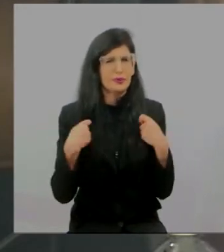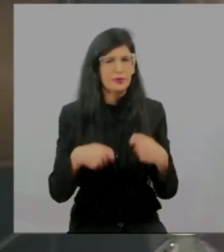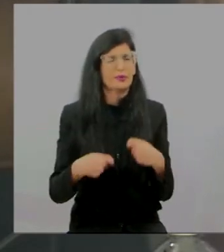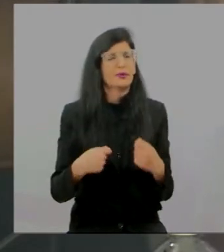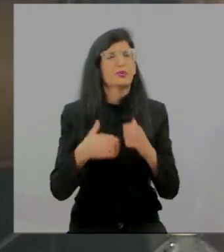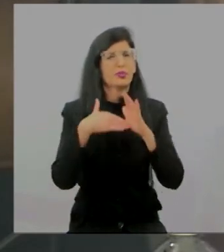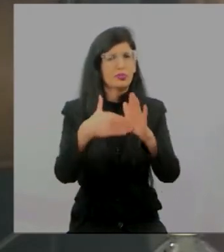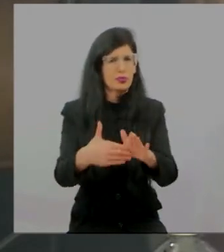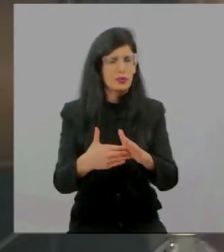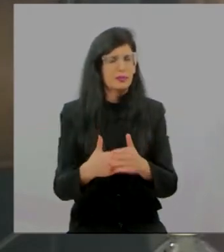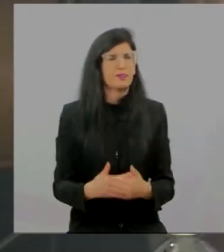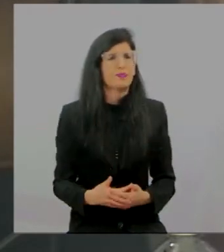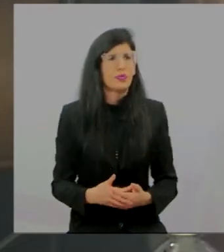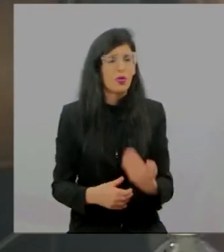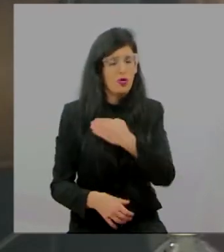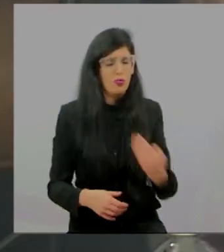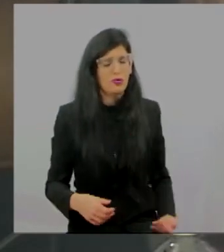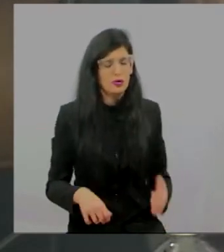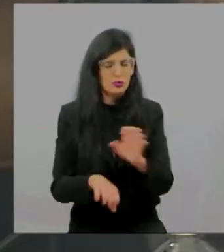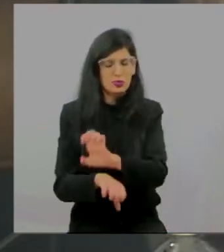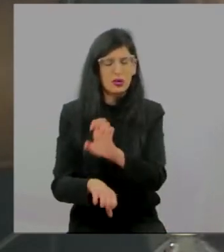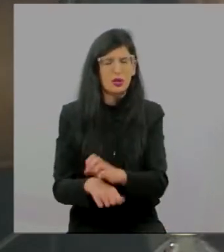essa cobrança ao governo do Estado.